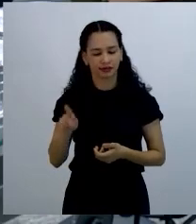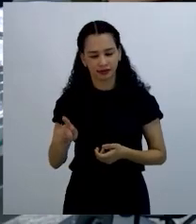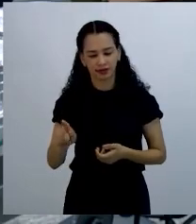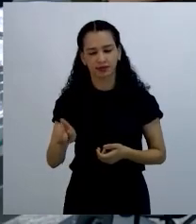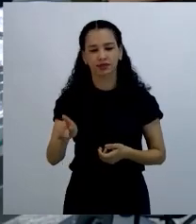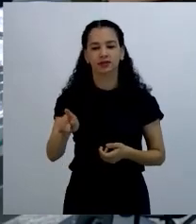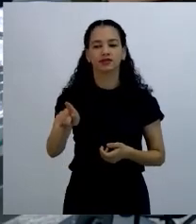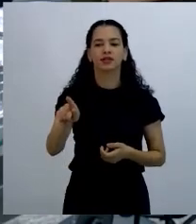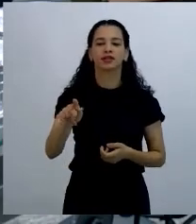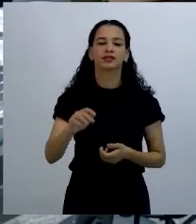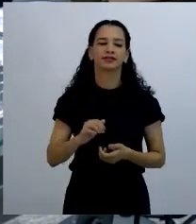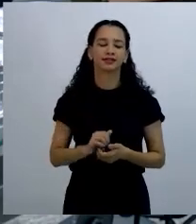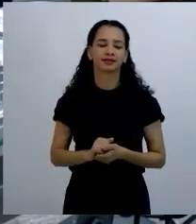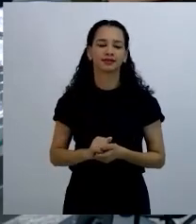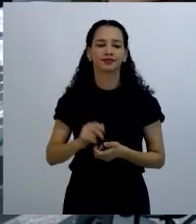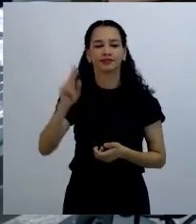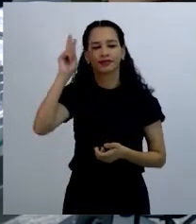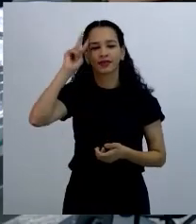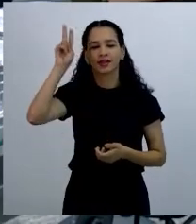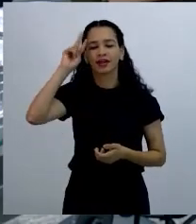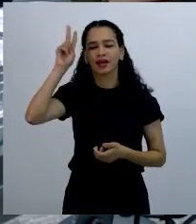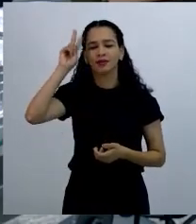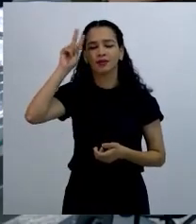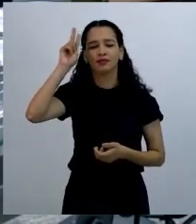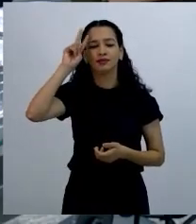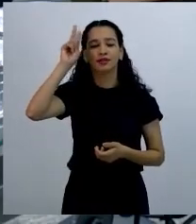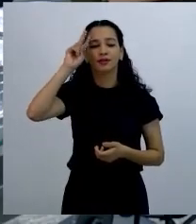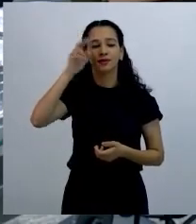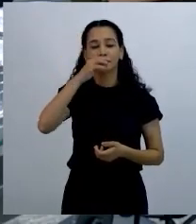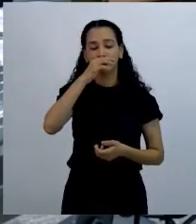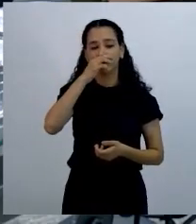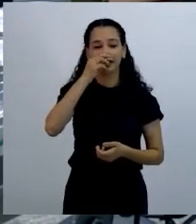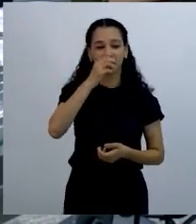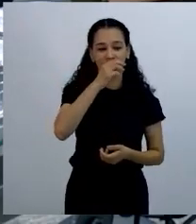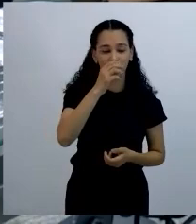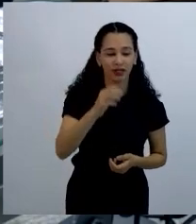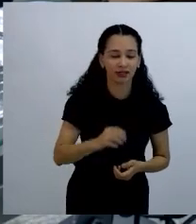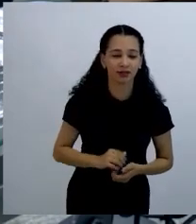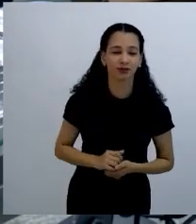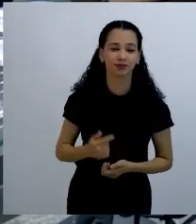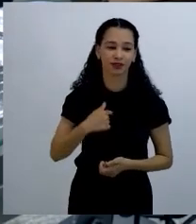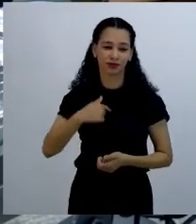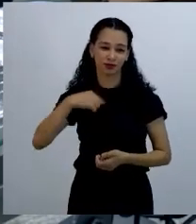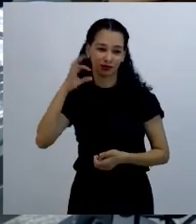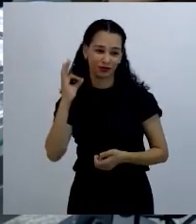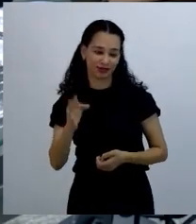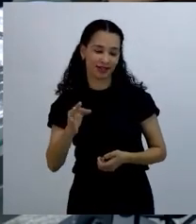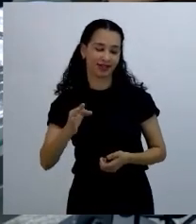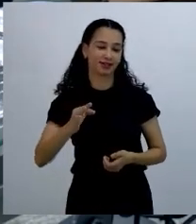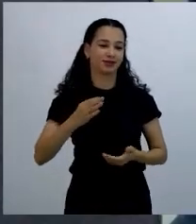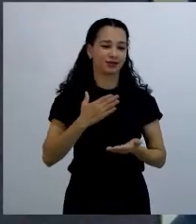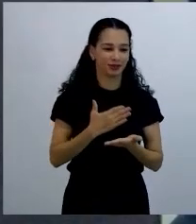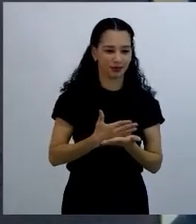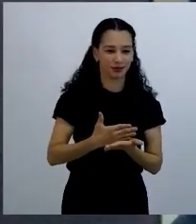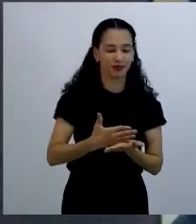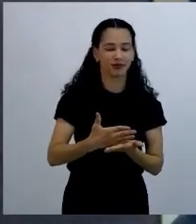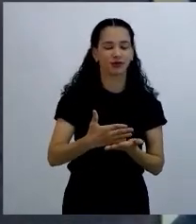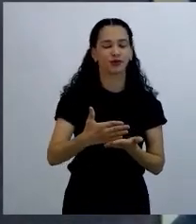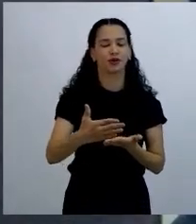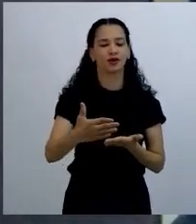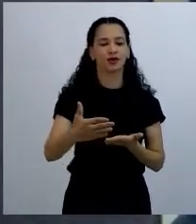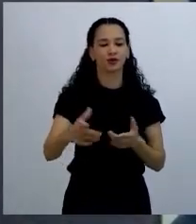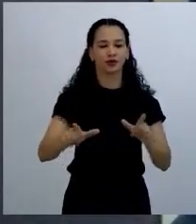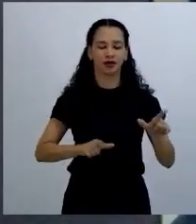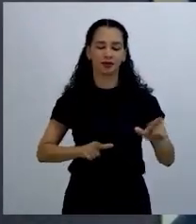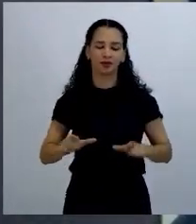de que aquele que começou boa obra em voz há de completá-la até o dia de Cristo Jesus meu Deus quando eu li esse texto